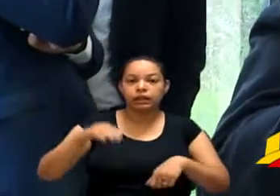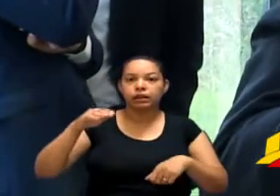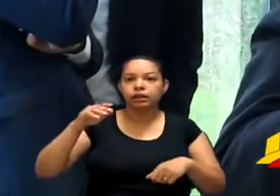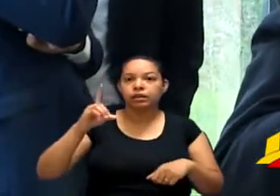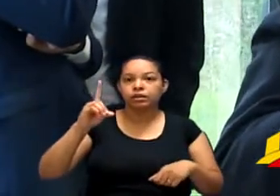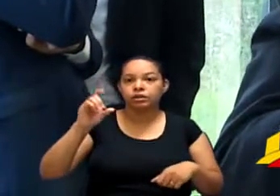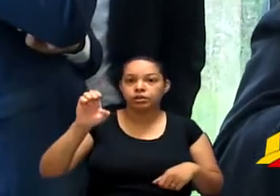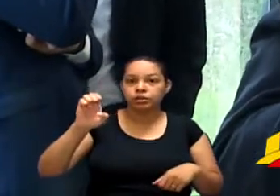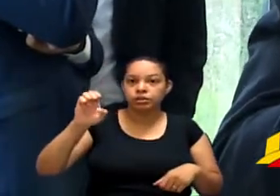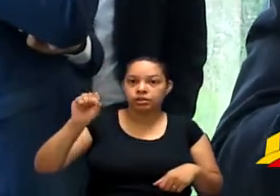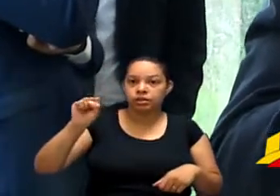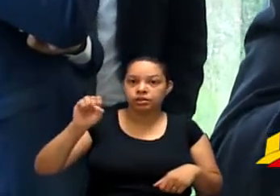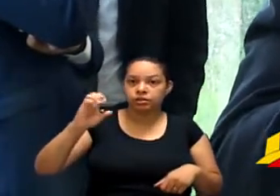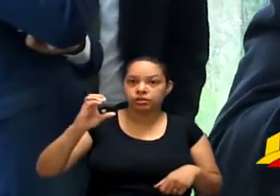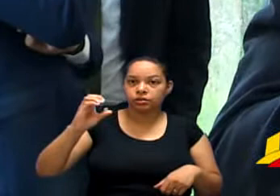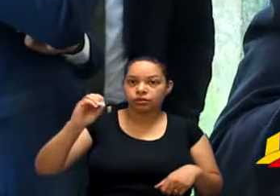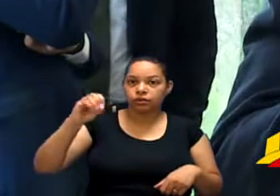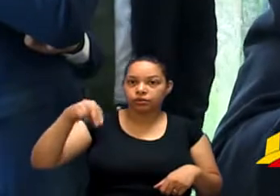observância